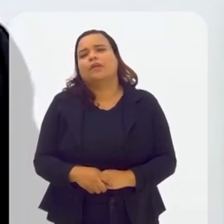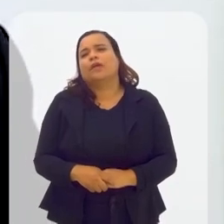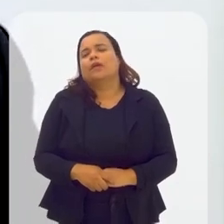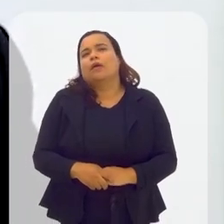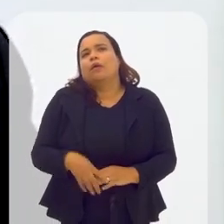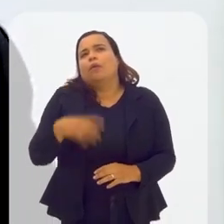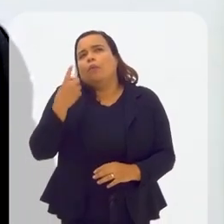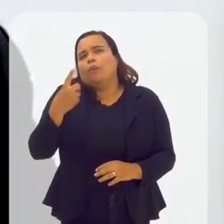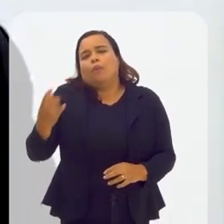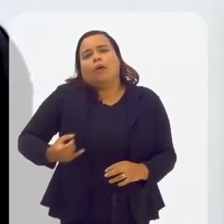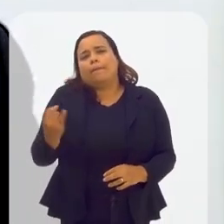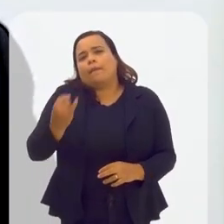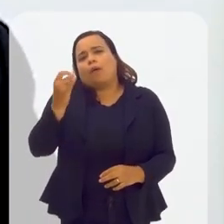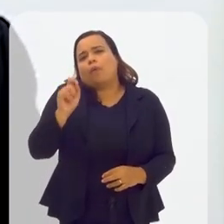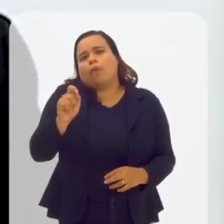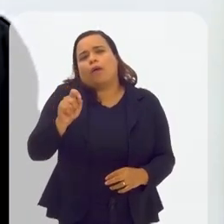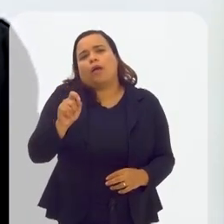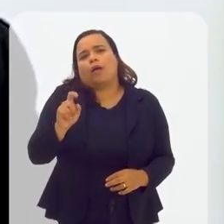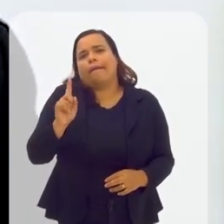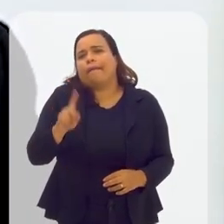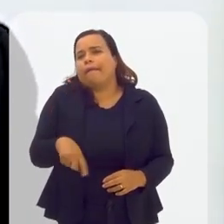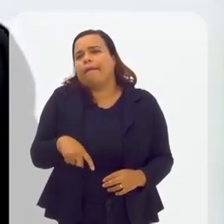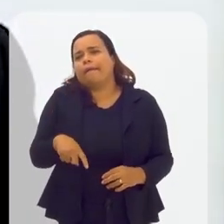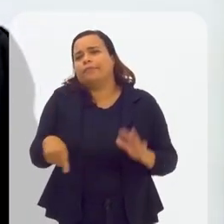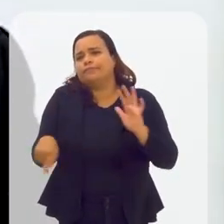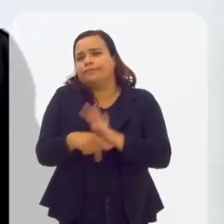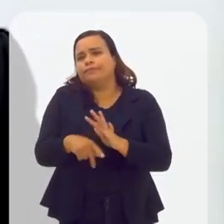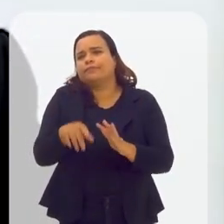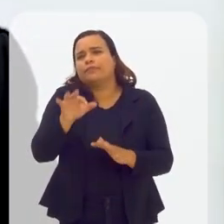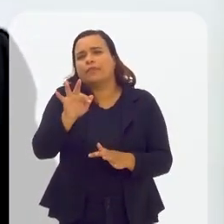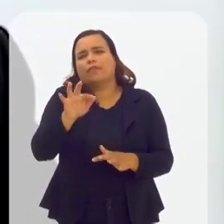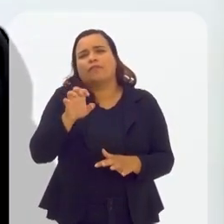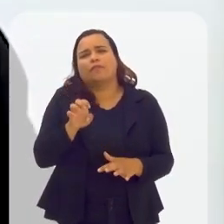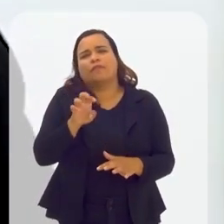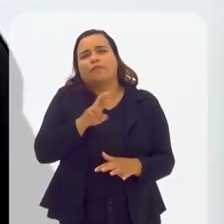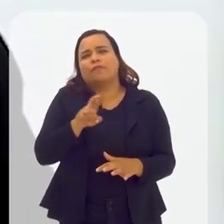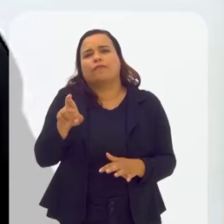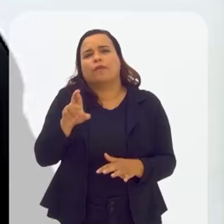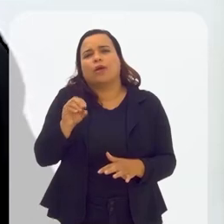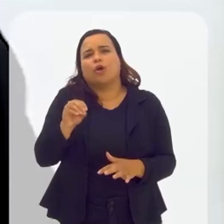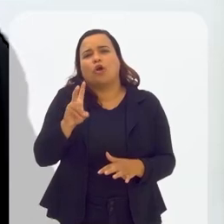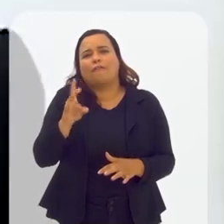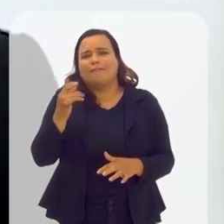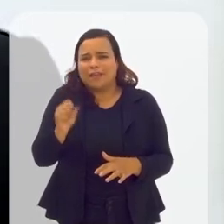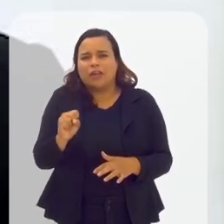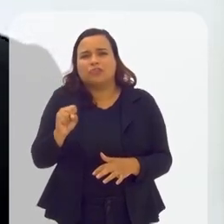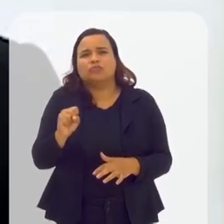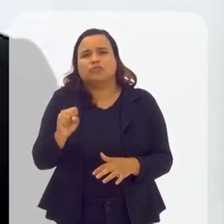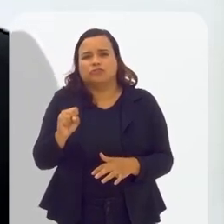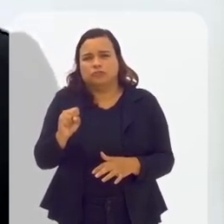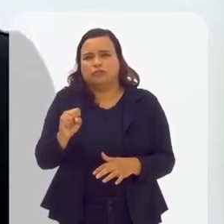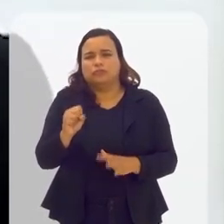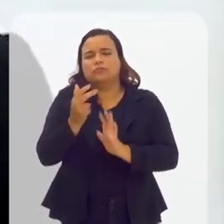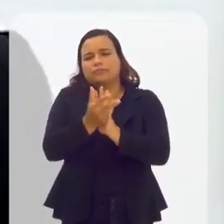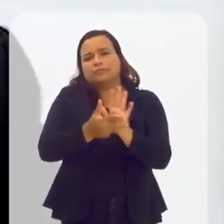Um eixo importante é o eixo das ferrovias federais,